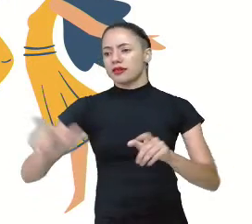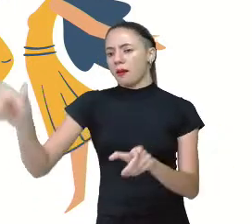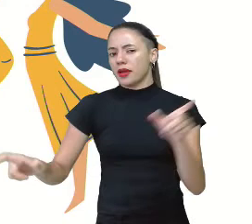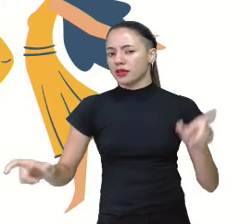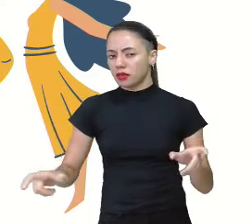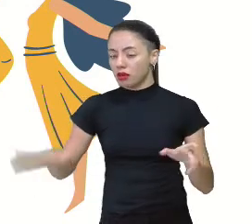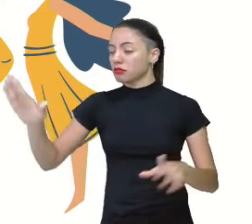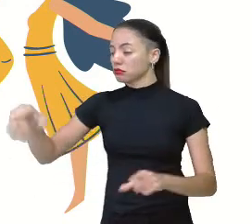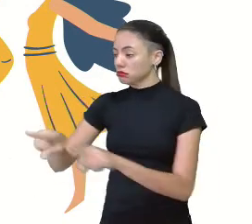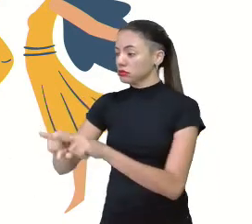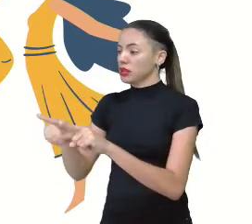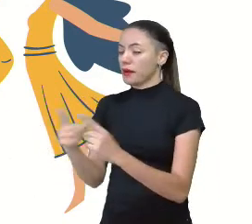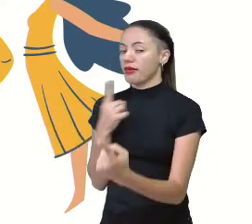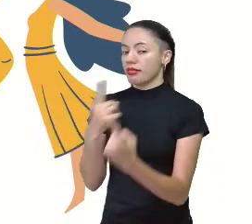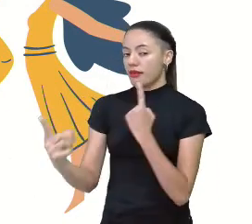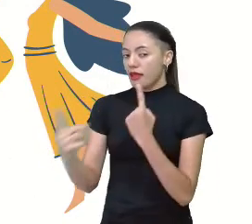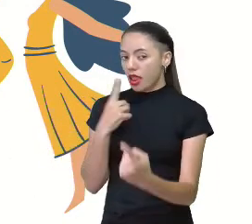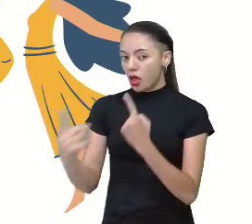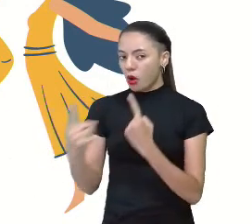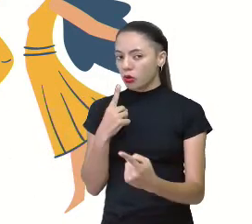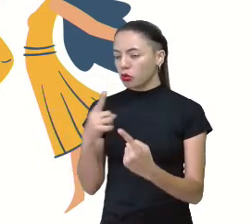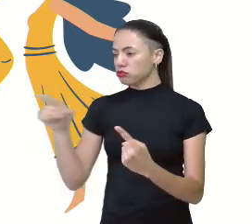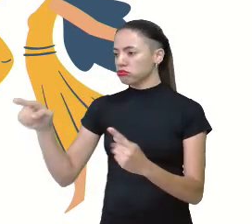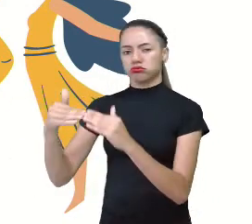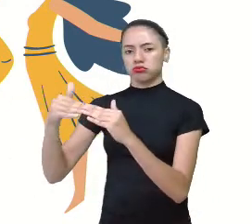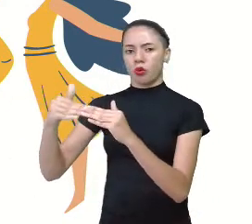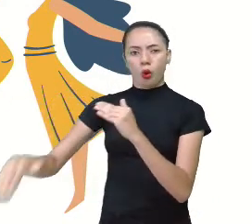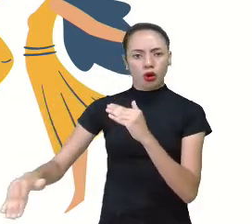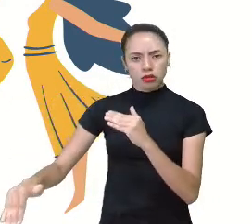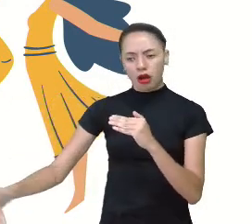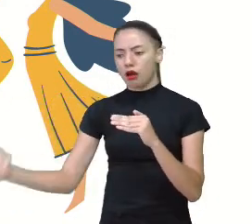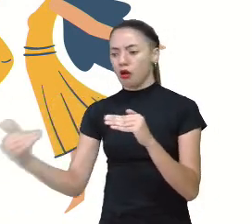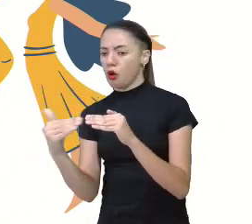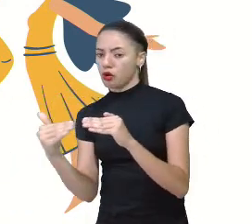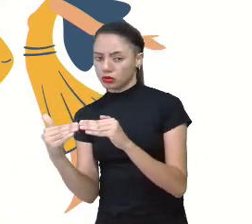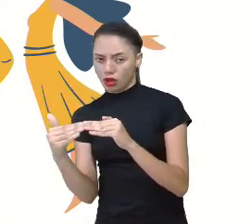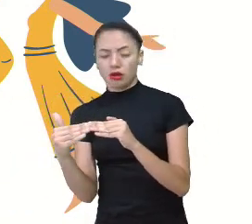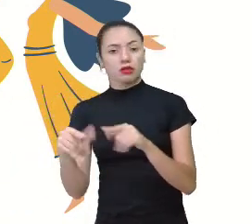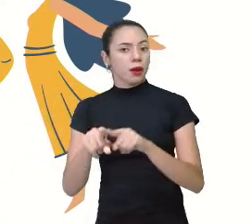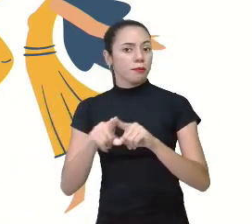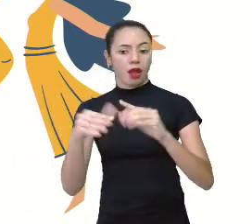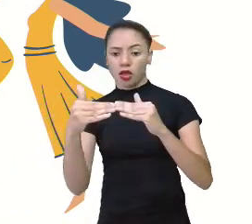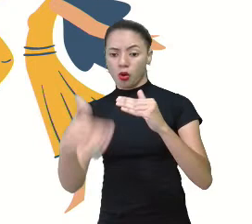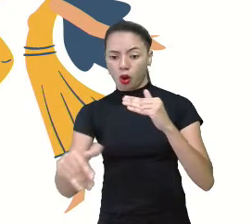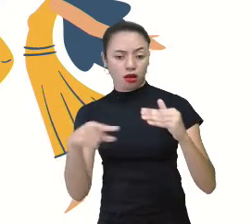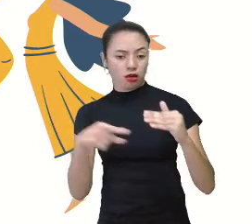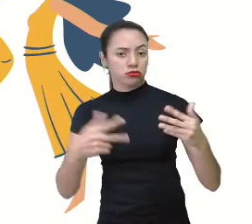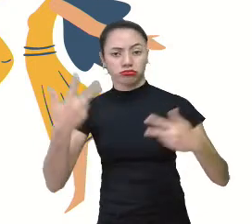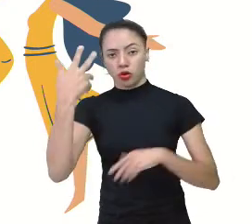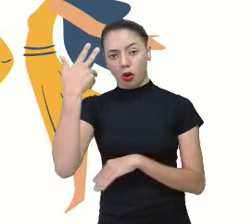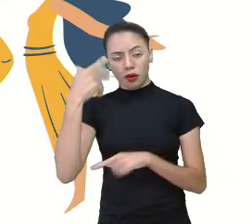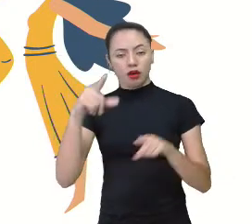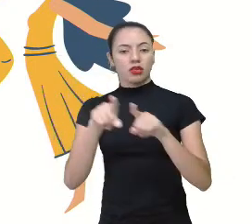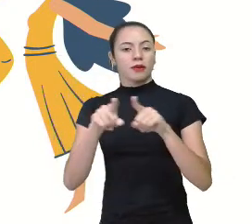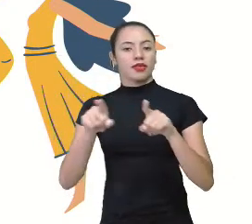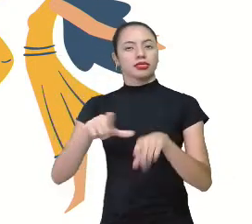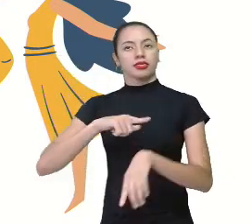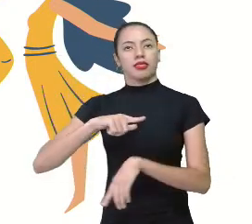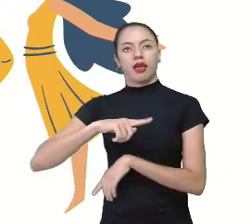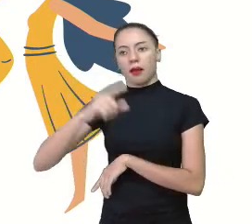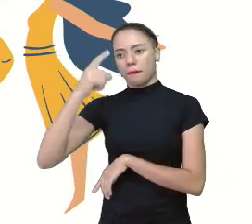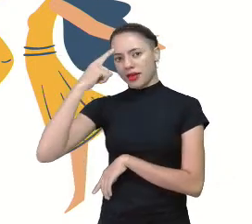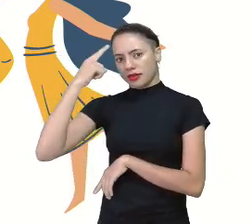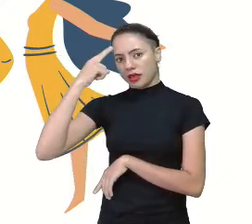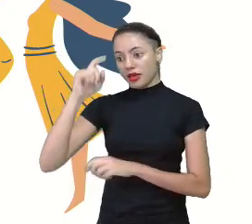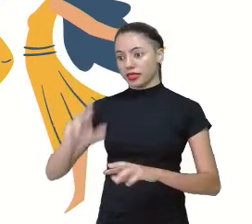Poder conversar, poder discordar, e ser confortável discordar, né? Poder ter ideias diferentes. Isso tudo leva